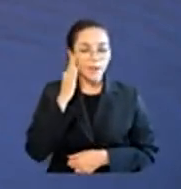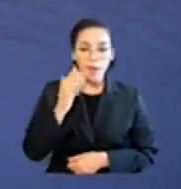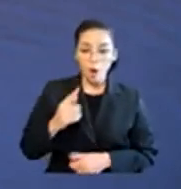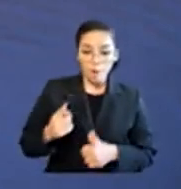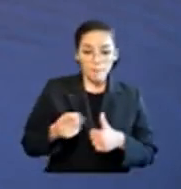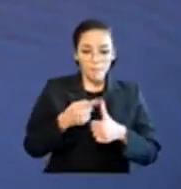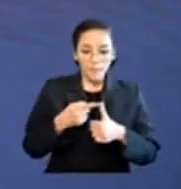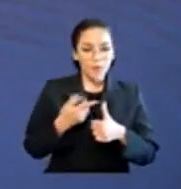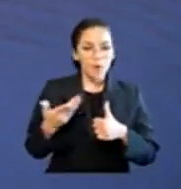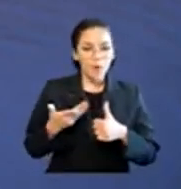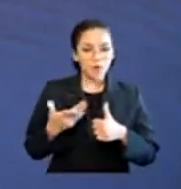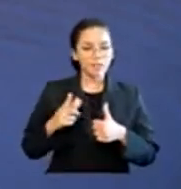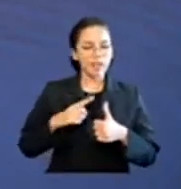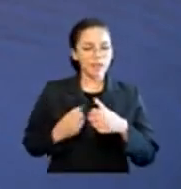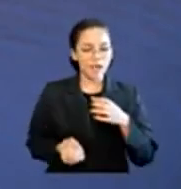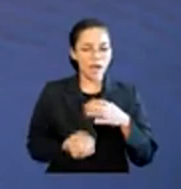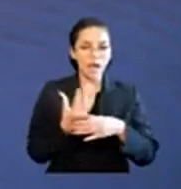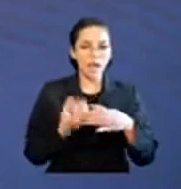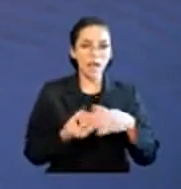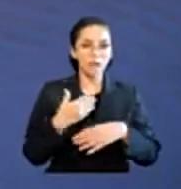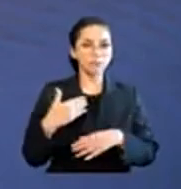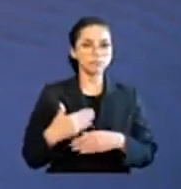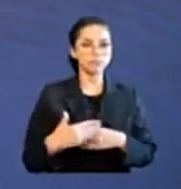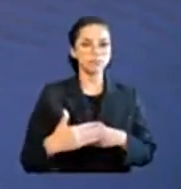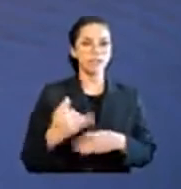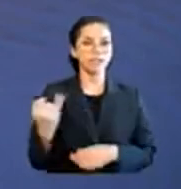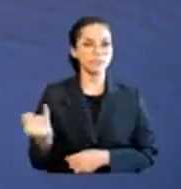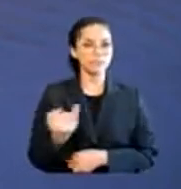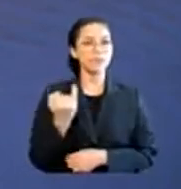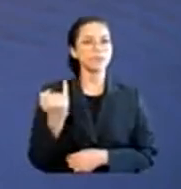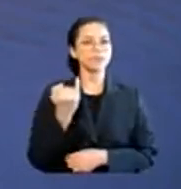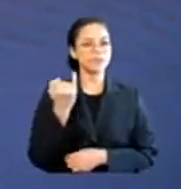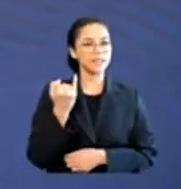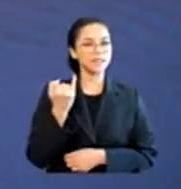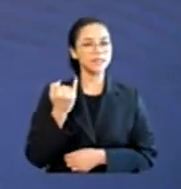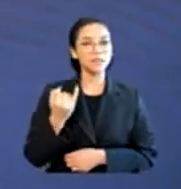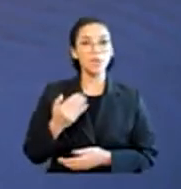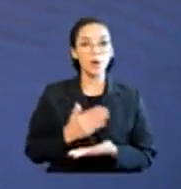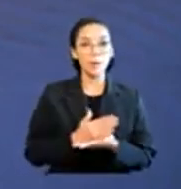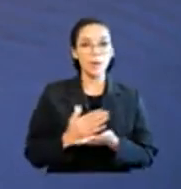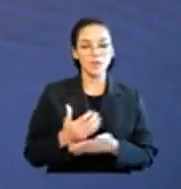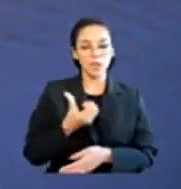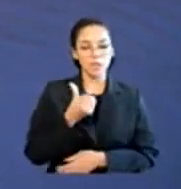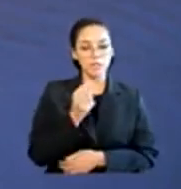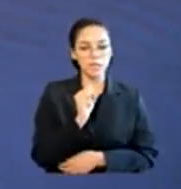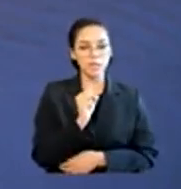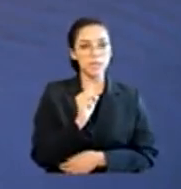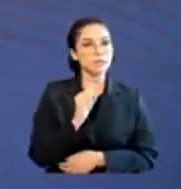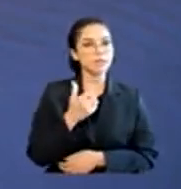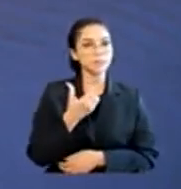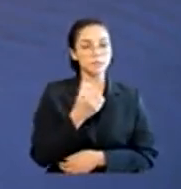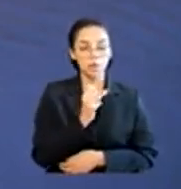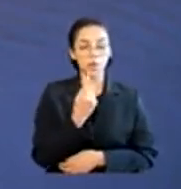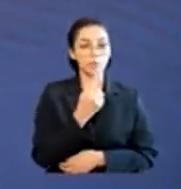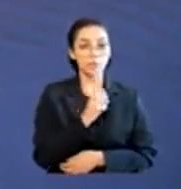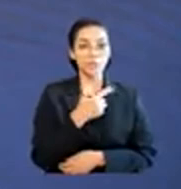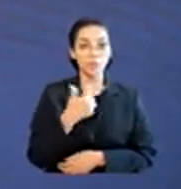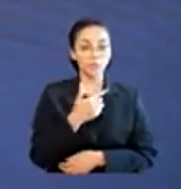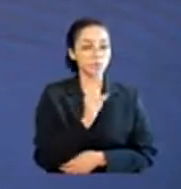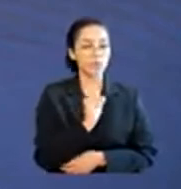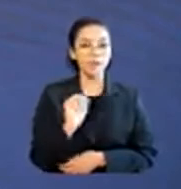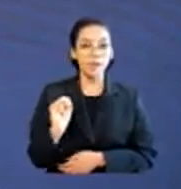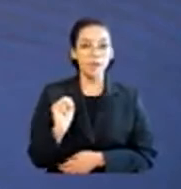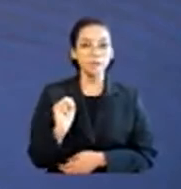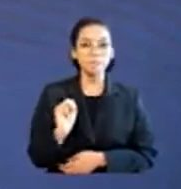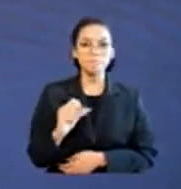importantes que terão sequência agora no segundo semestre. Hoje, a Fiat lidera o mercado nacional com mais